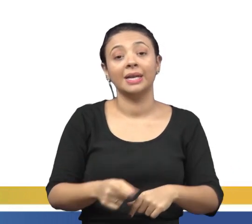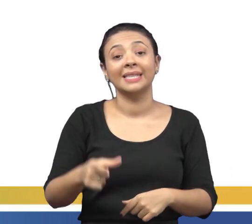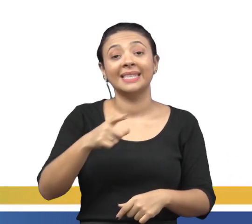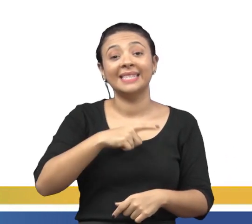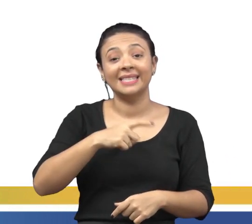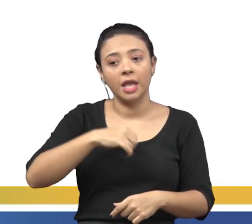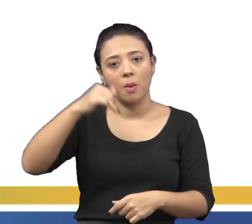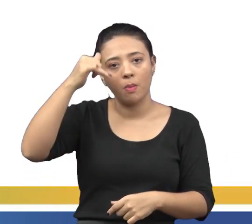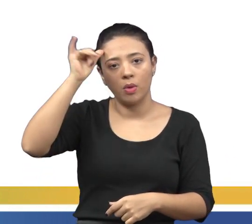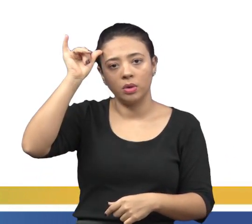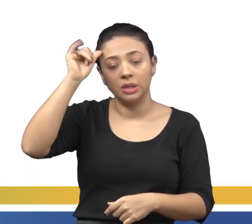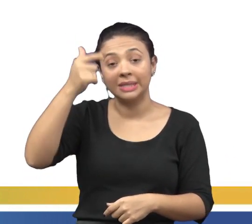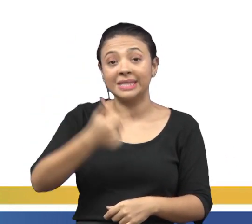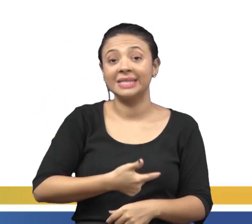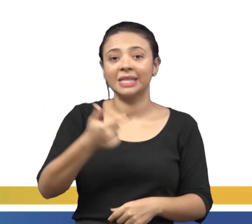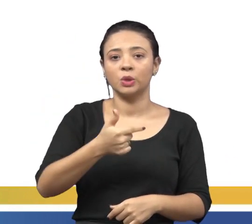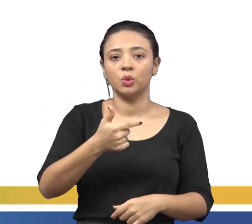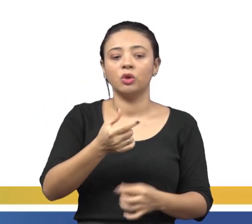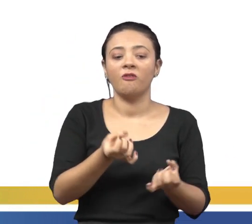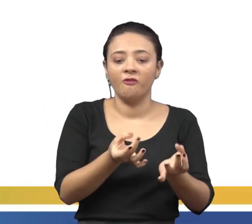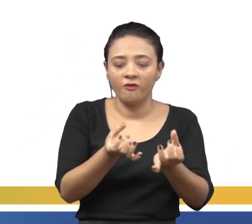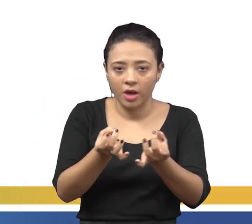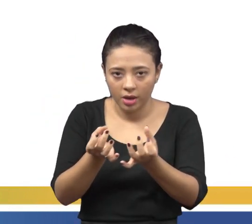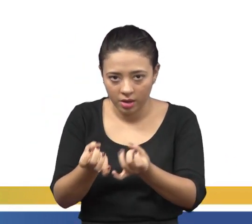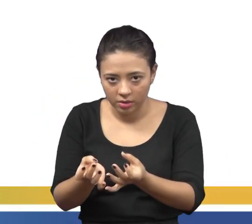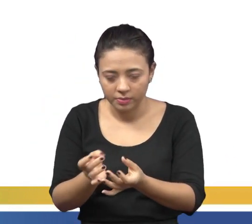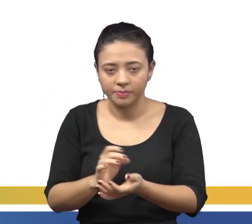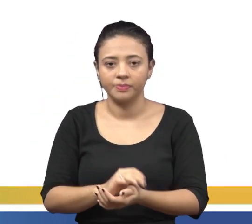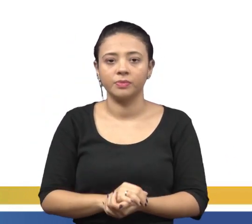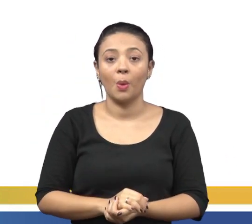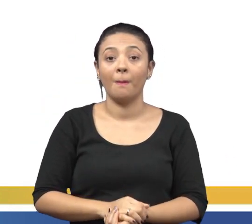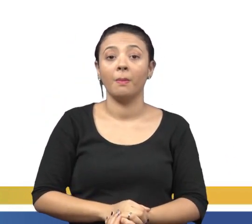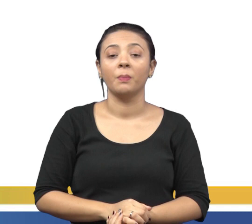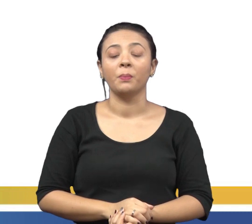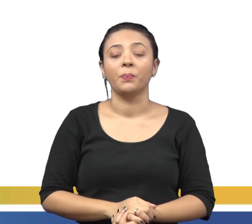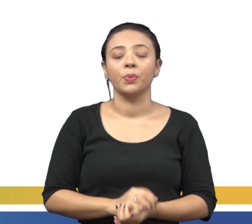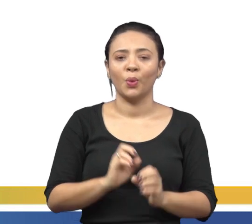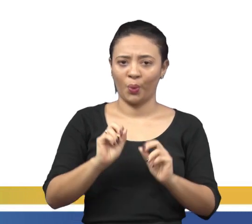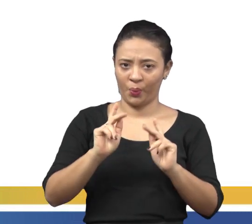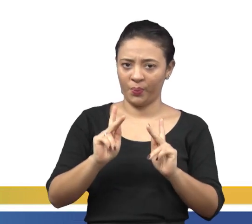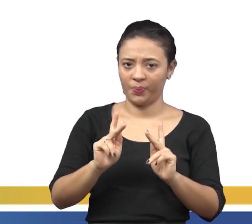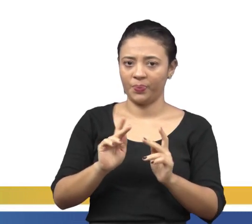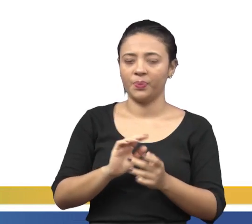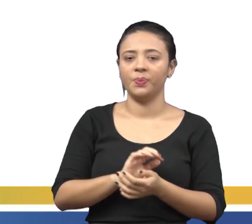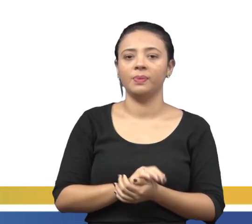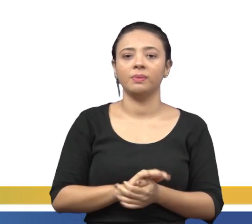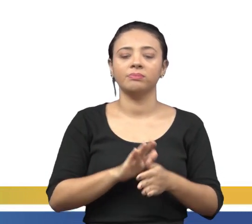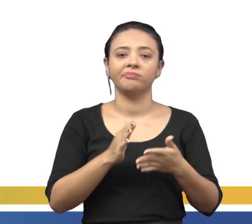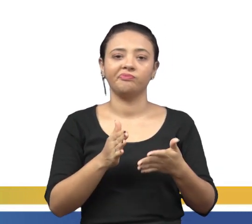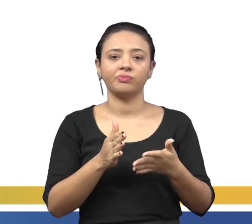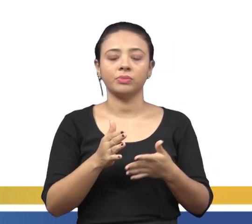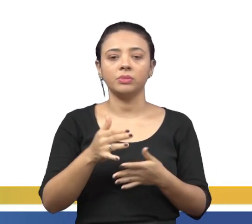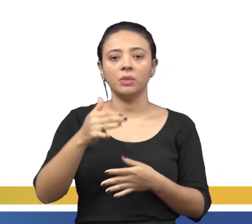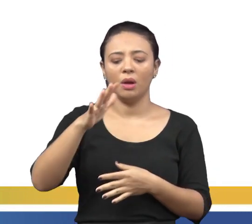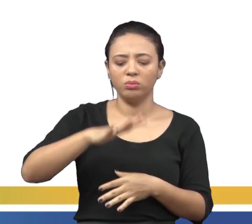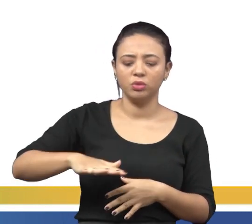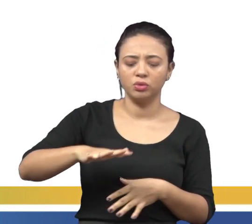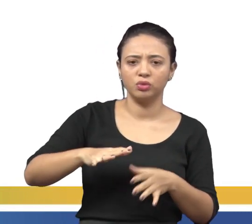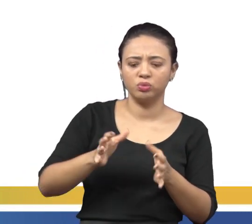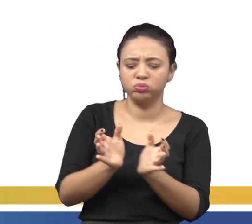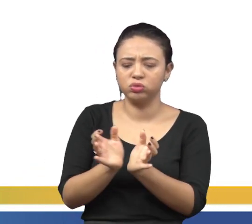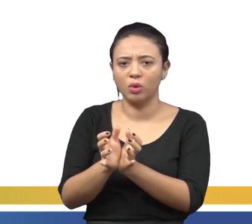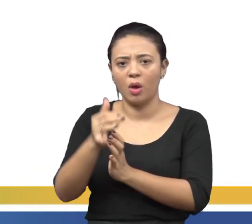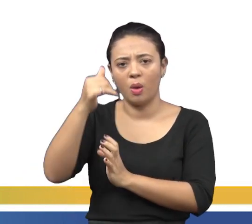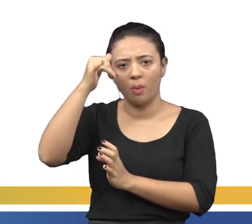carne bovina. Primeiro maior processador são os Estados Unidos, tá? Esse rebanho bovino, pessoal, apresenta rápido ciclo